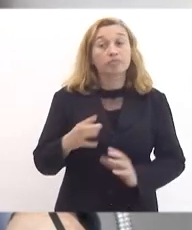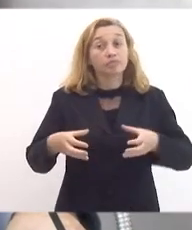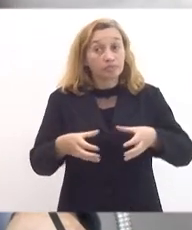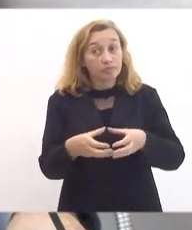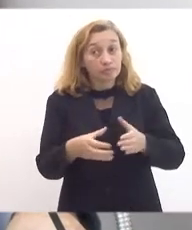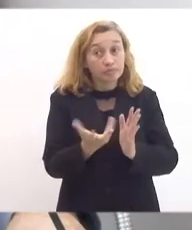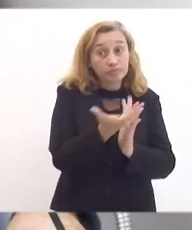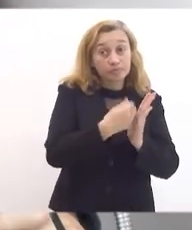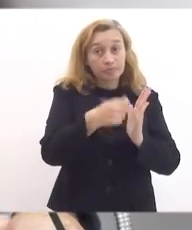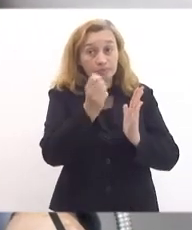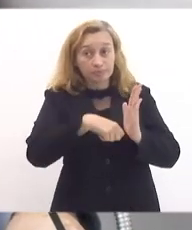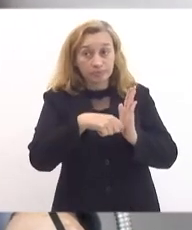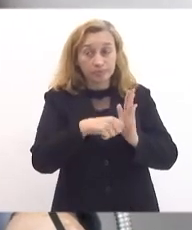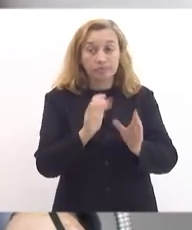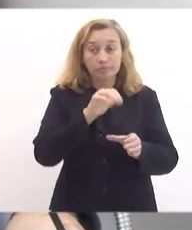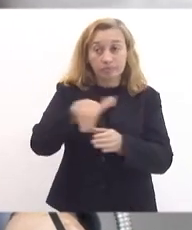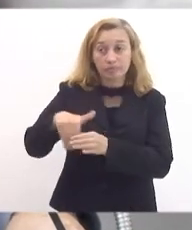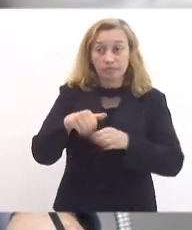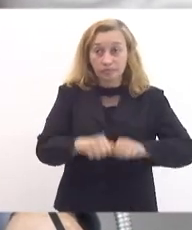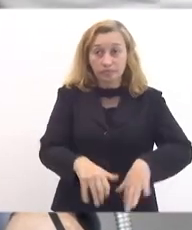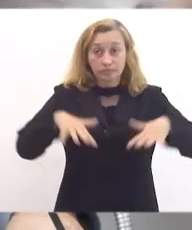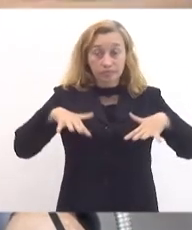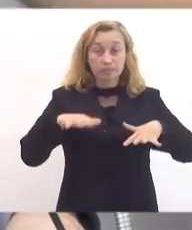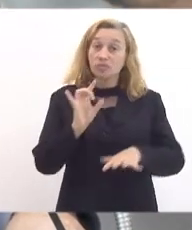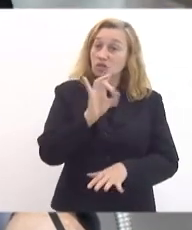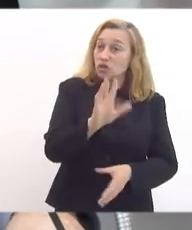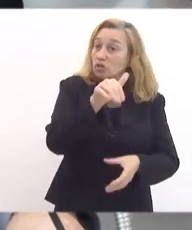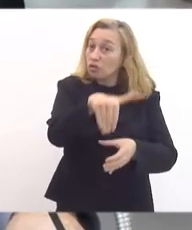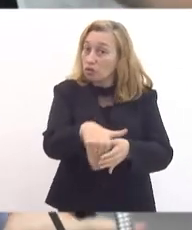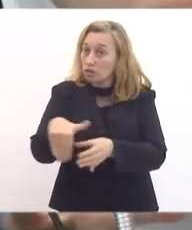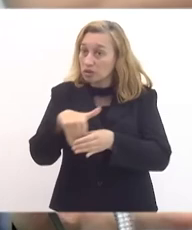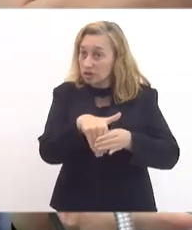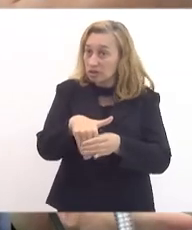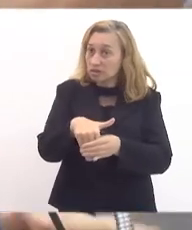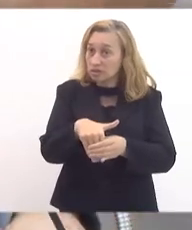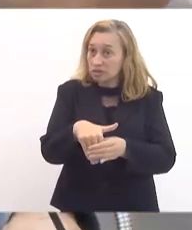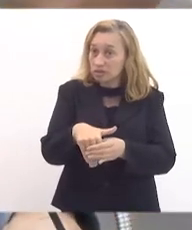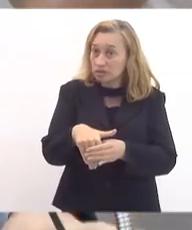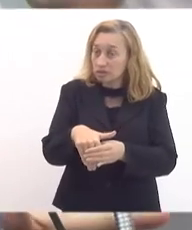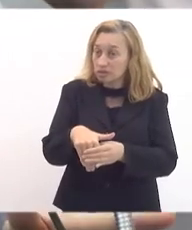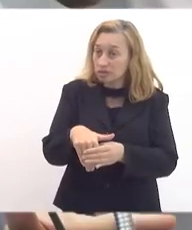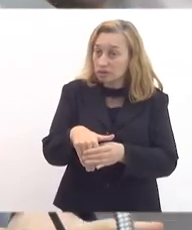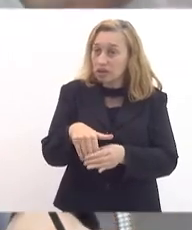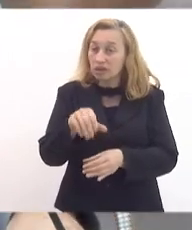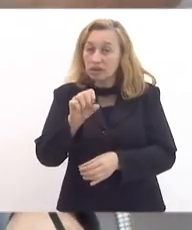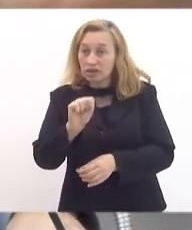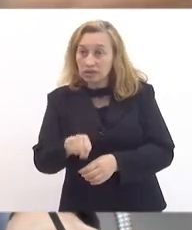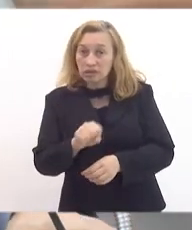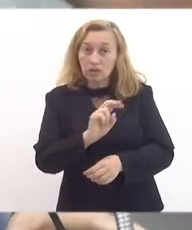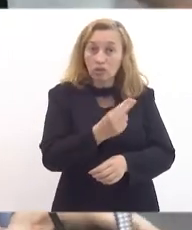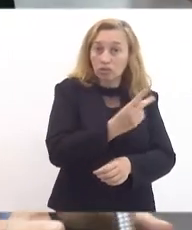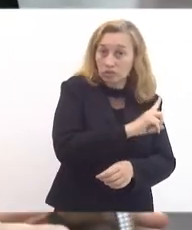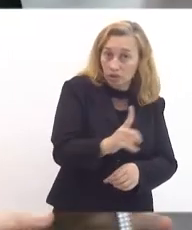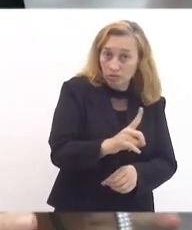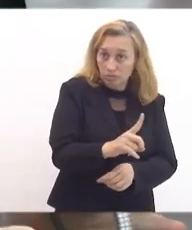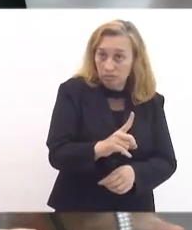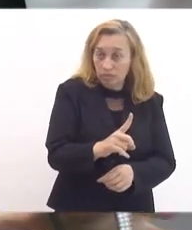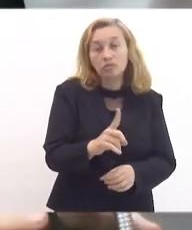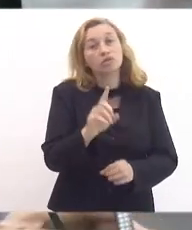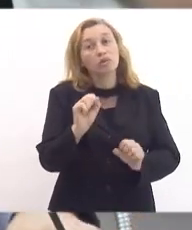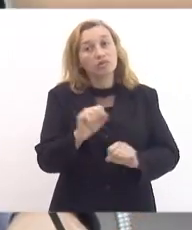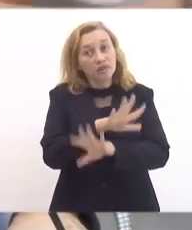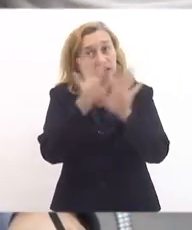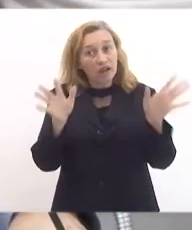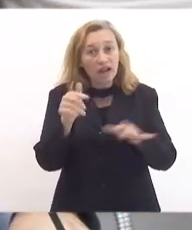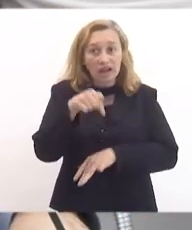começou a tributação ela vota em plenário e só vota no mestre por favor o contrário é só ficar